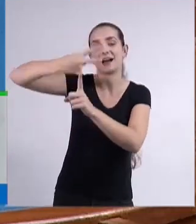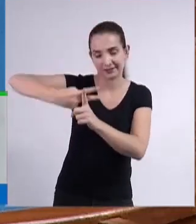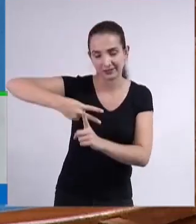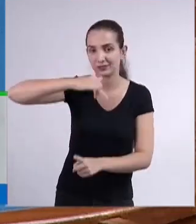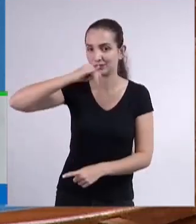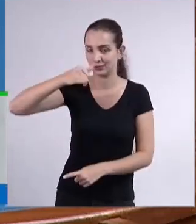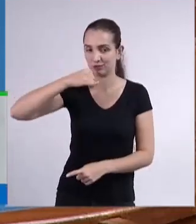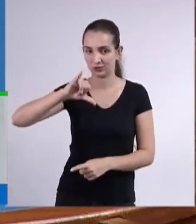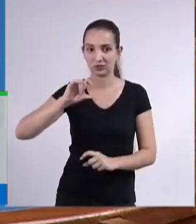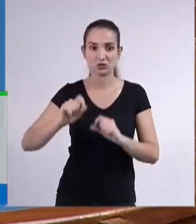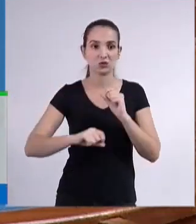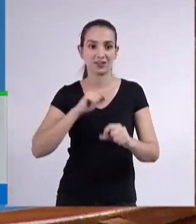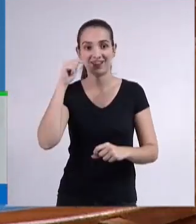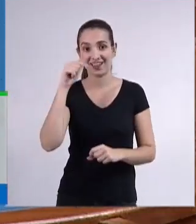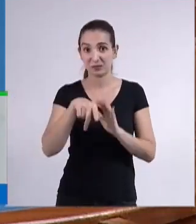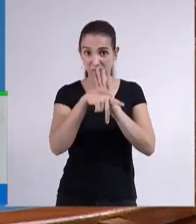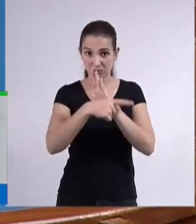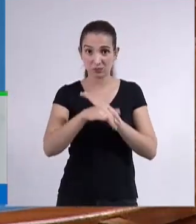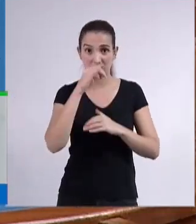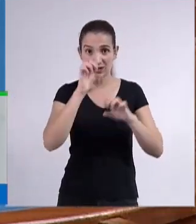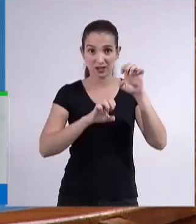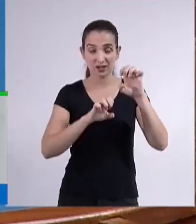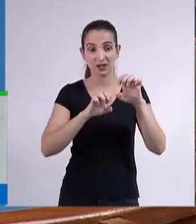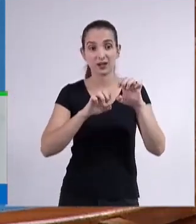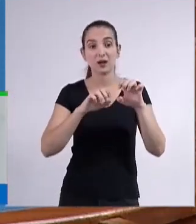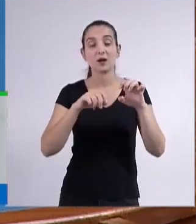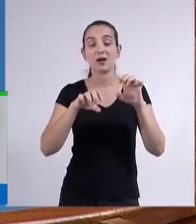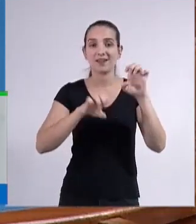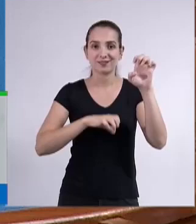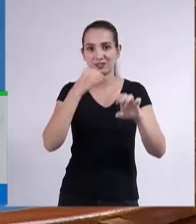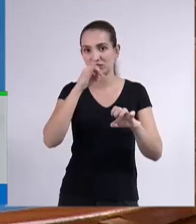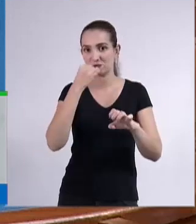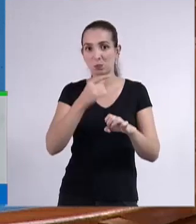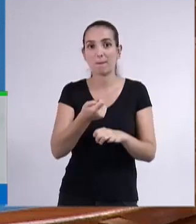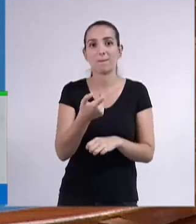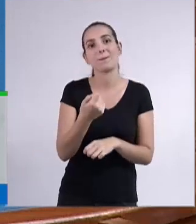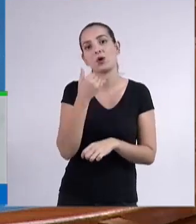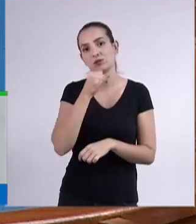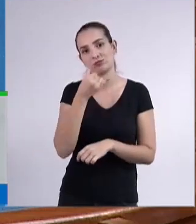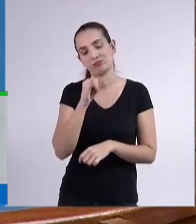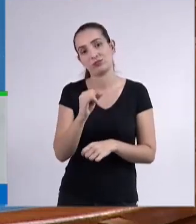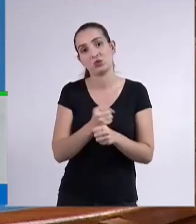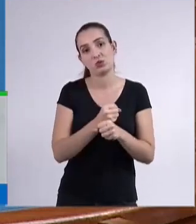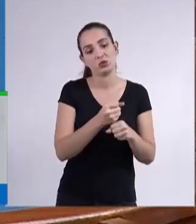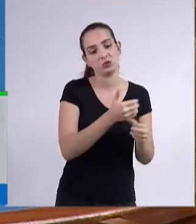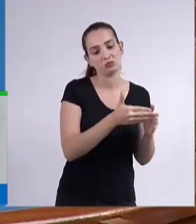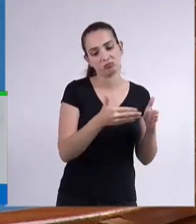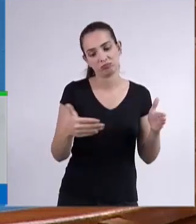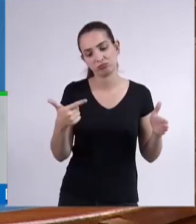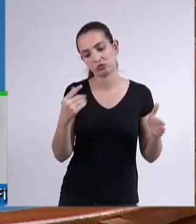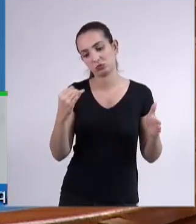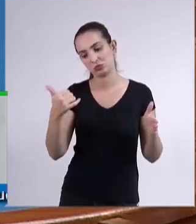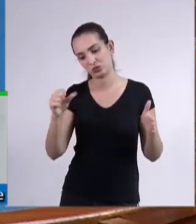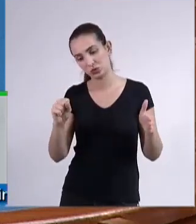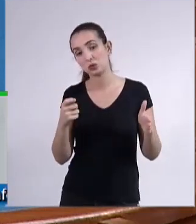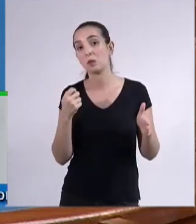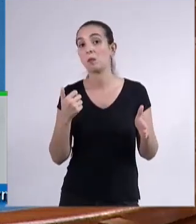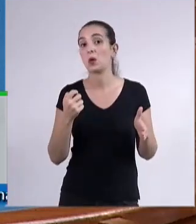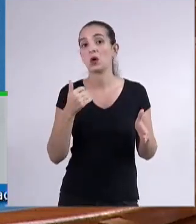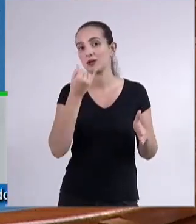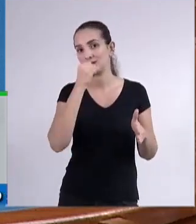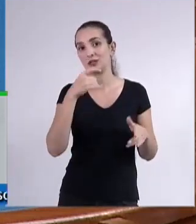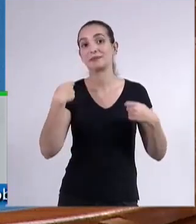Estado era insuficiente para atender a demanda ao longo de todo 2018. Então, entre